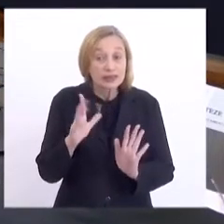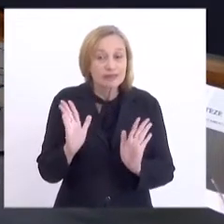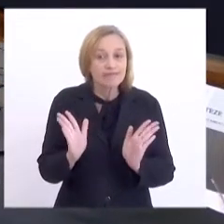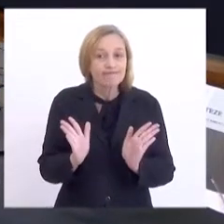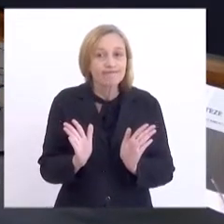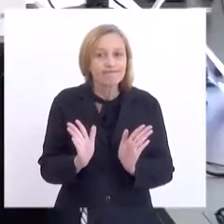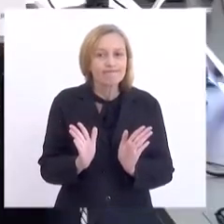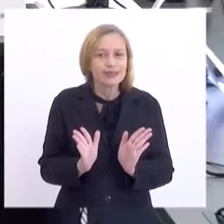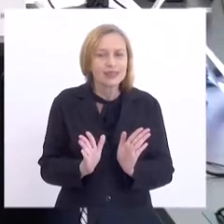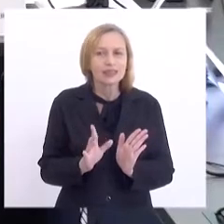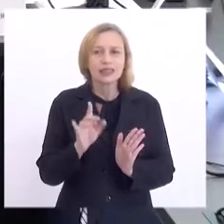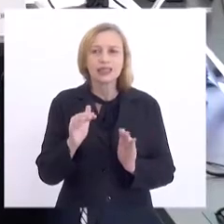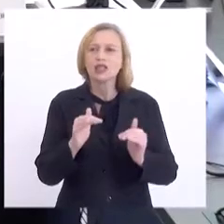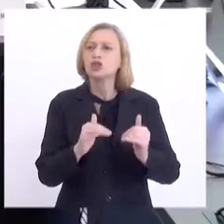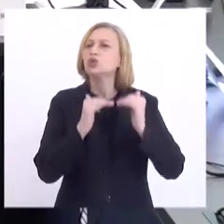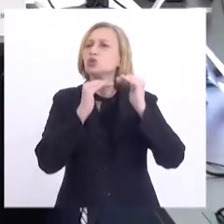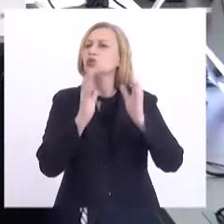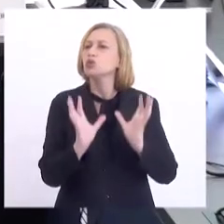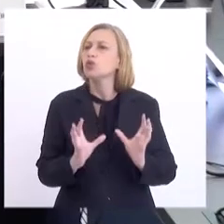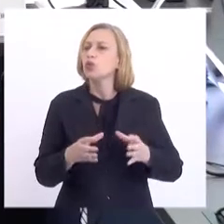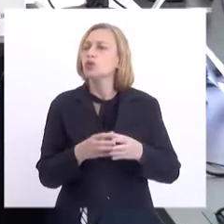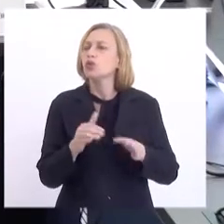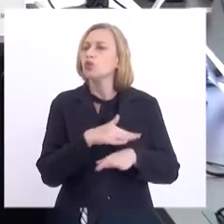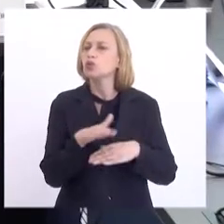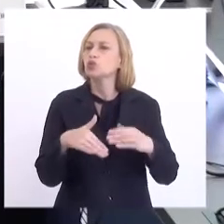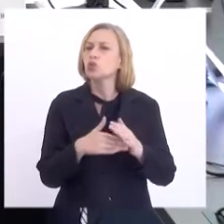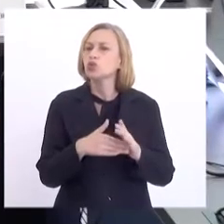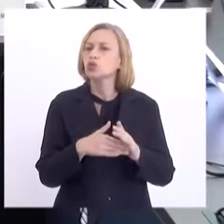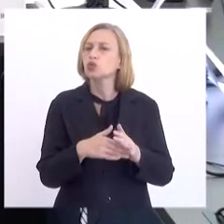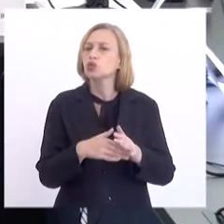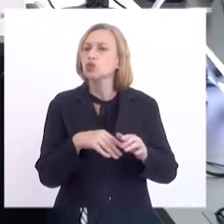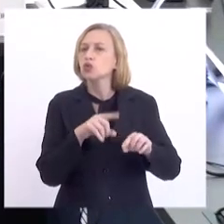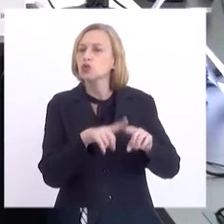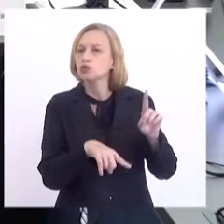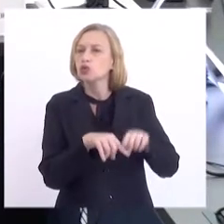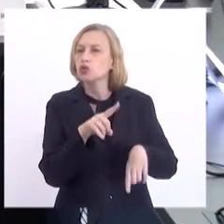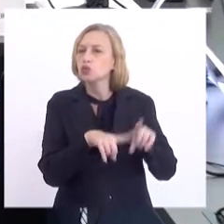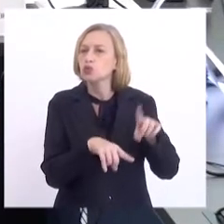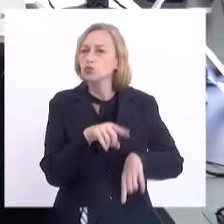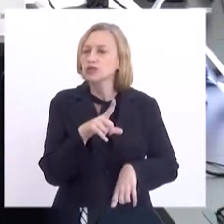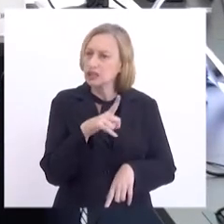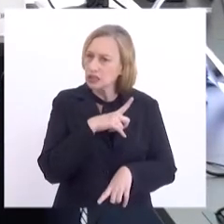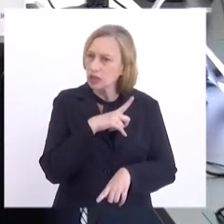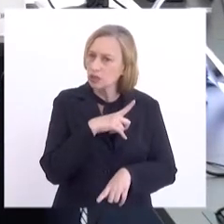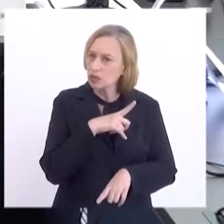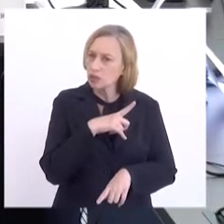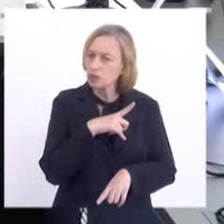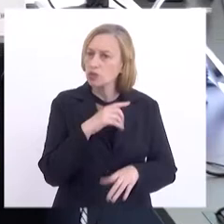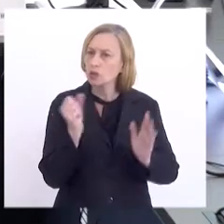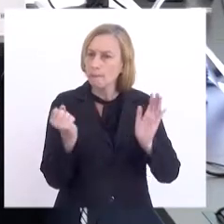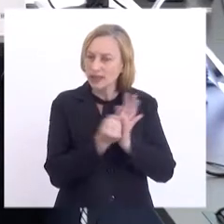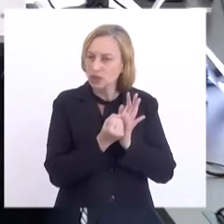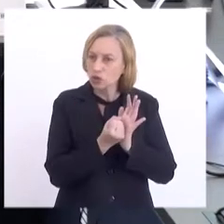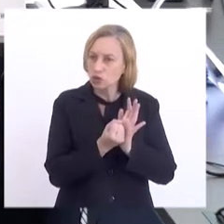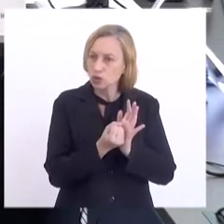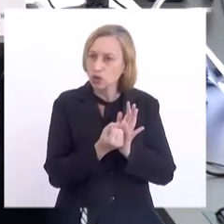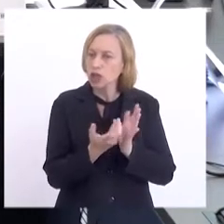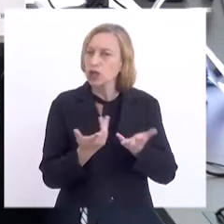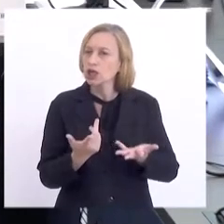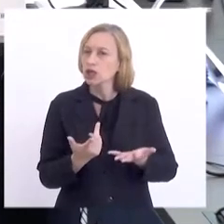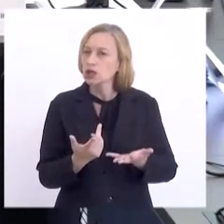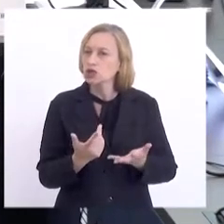o resto sobre subcomissão todo material que nós temos do pacto